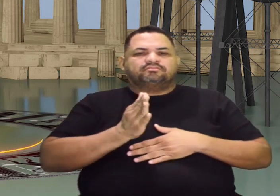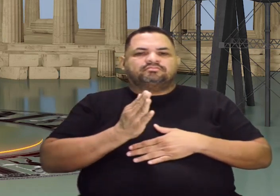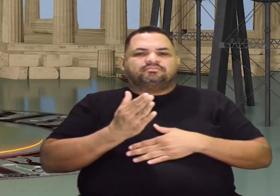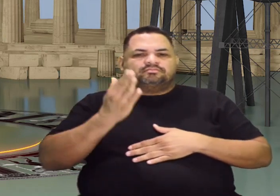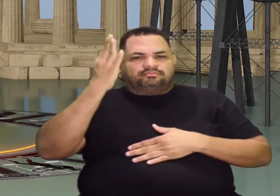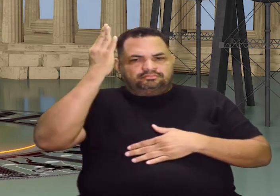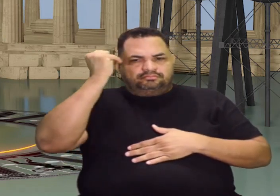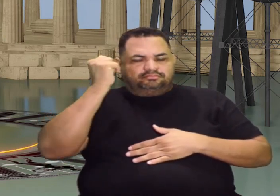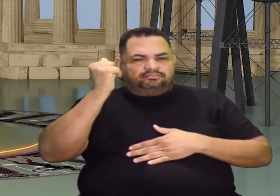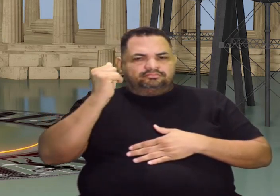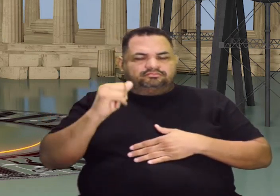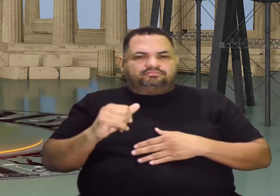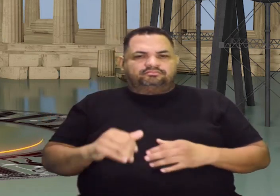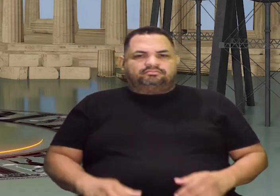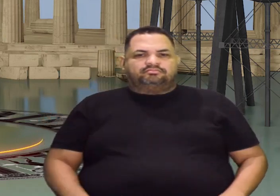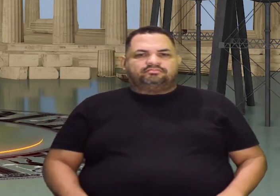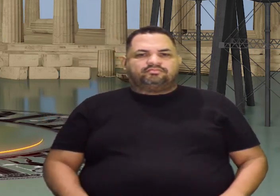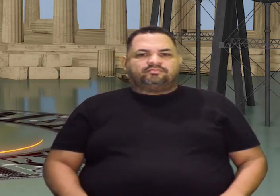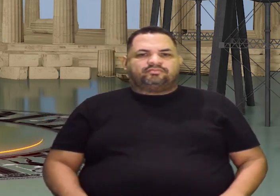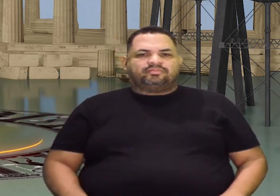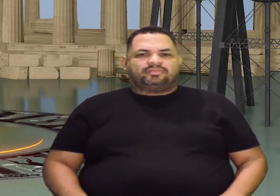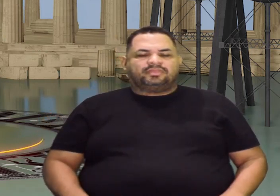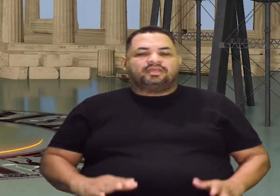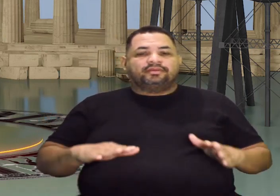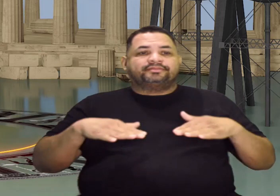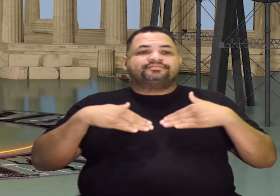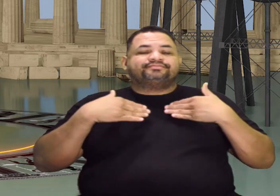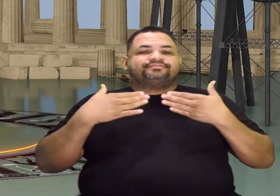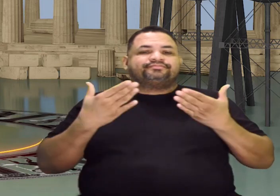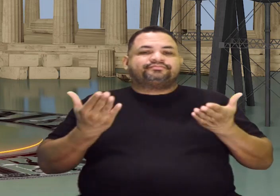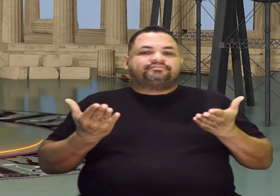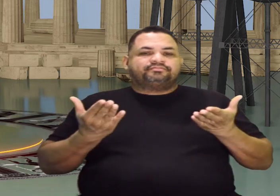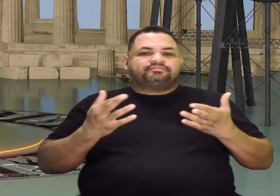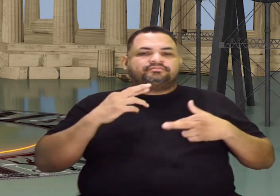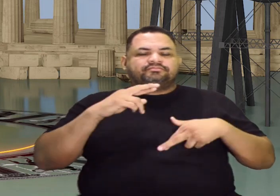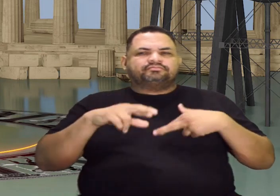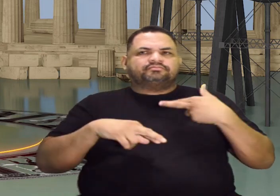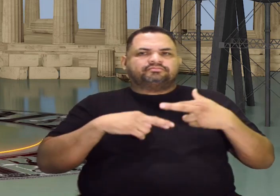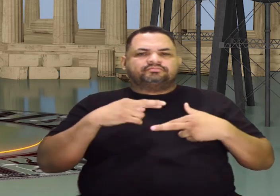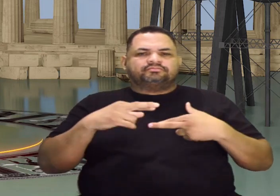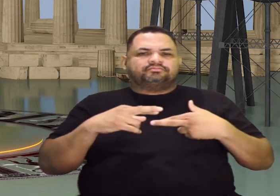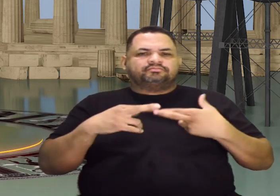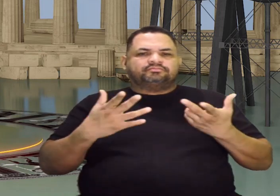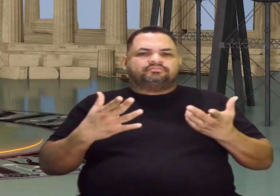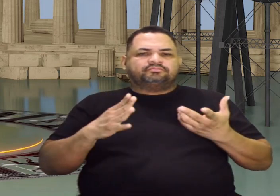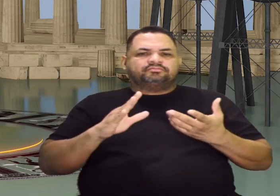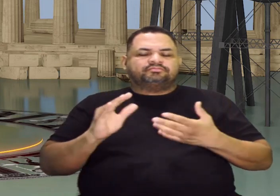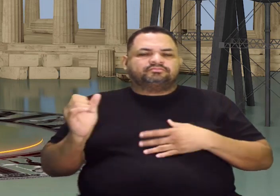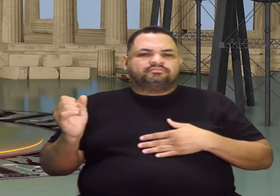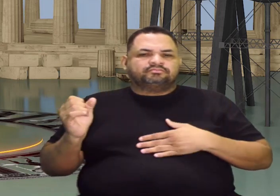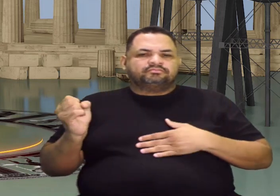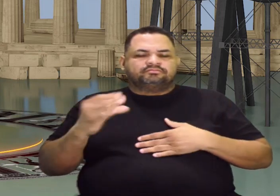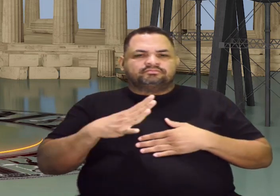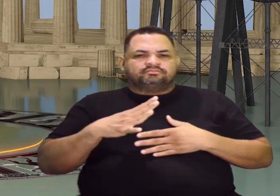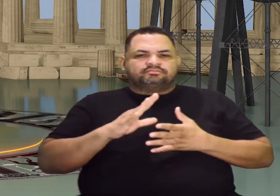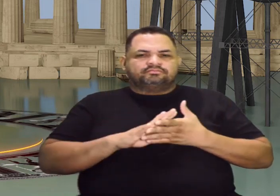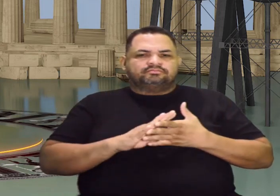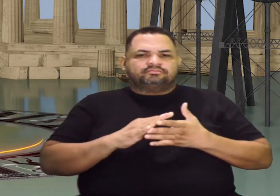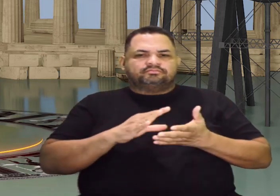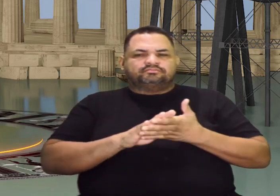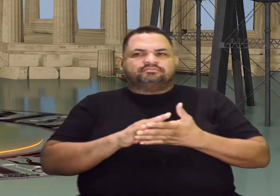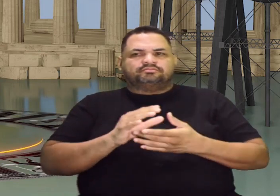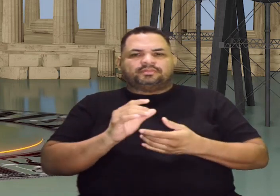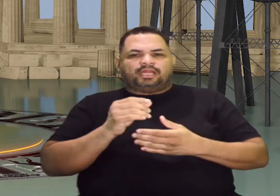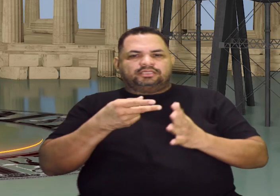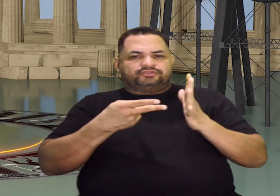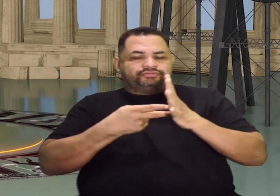sabendo, ok? Manda aí pra gente, olha lá. Qual é? Renascimento? Se vocês pegar a etimologia em